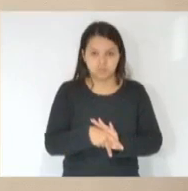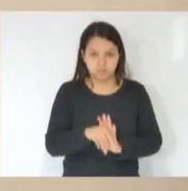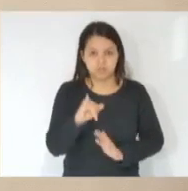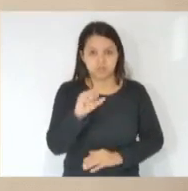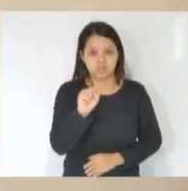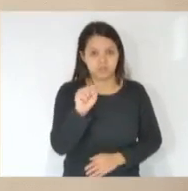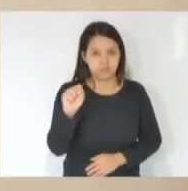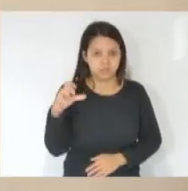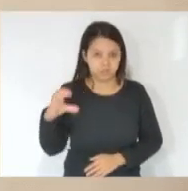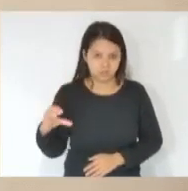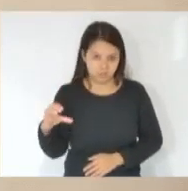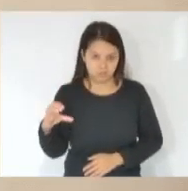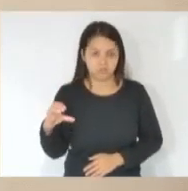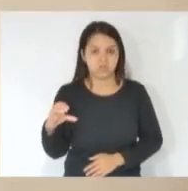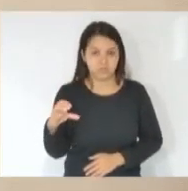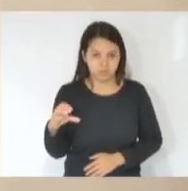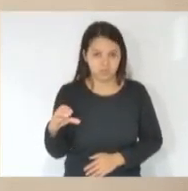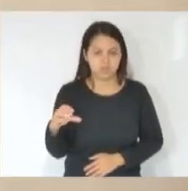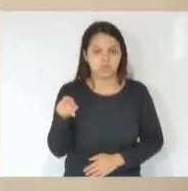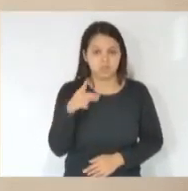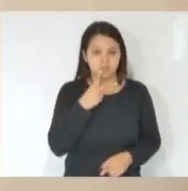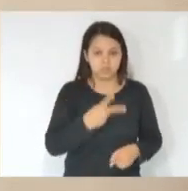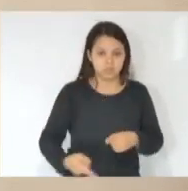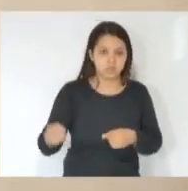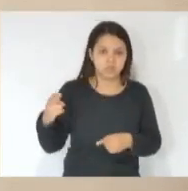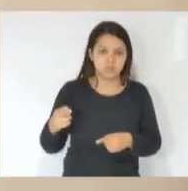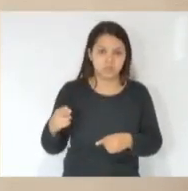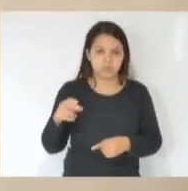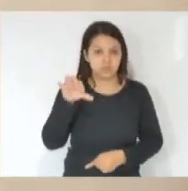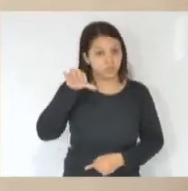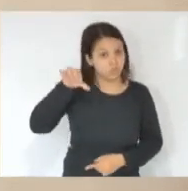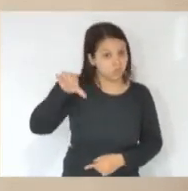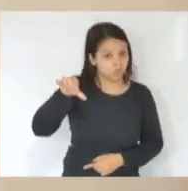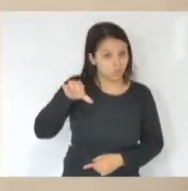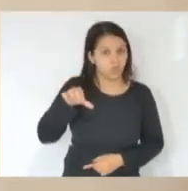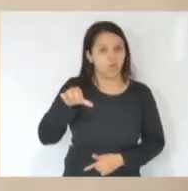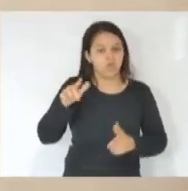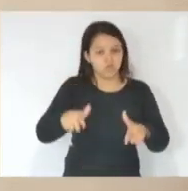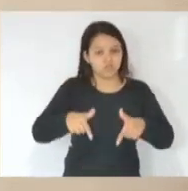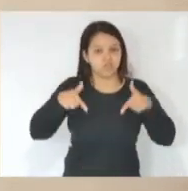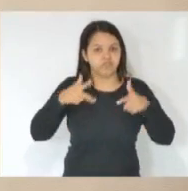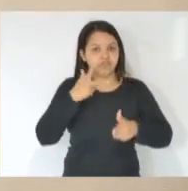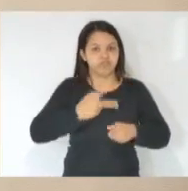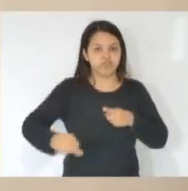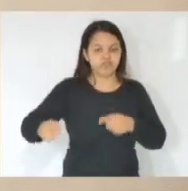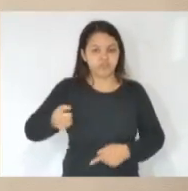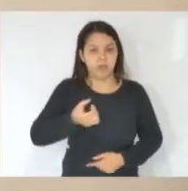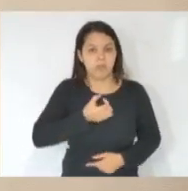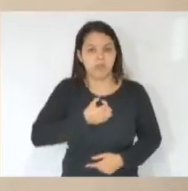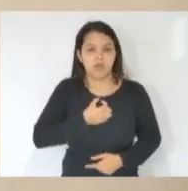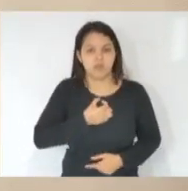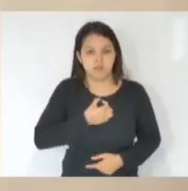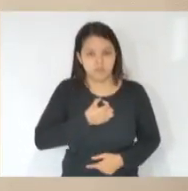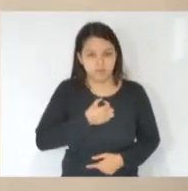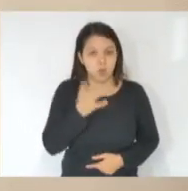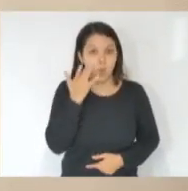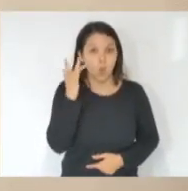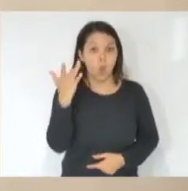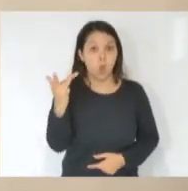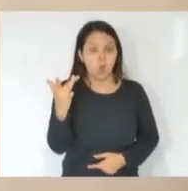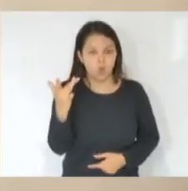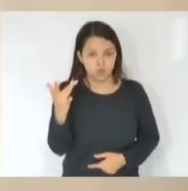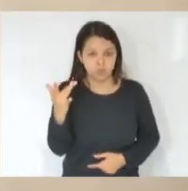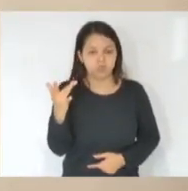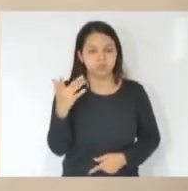Jesus pela conquista de 9 medalhas de ouro conquistadas nos Jogos Abertos Paradesportivos e nos